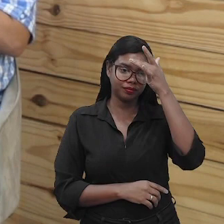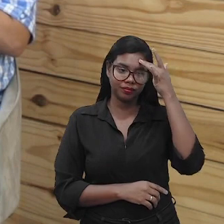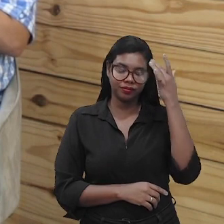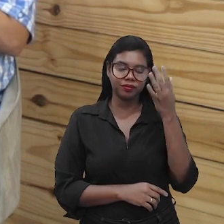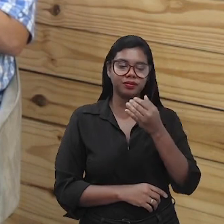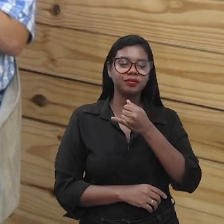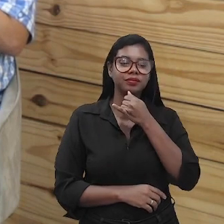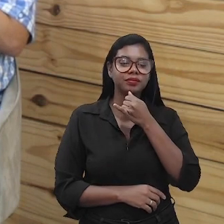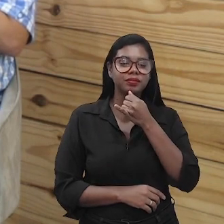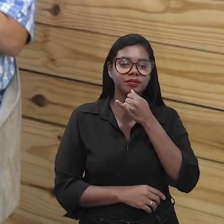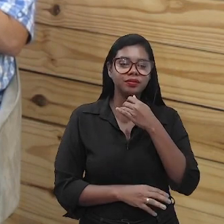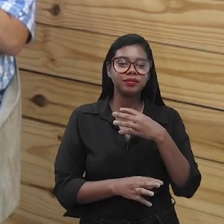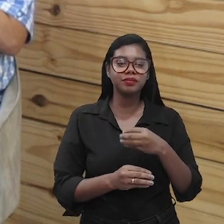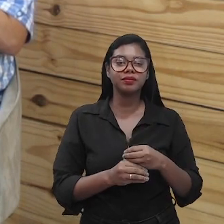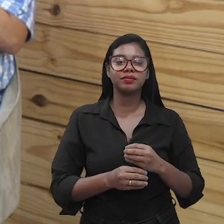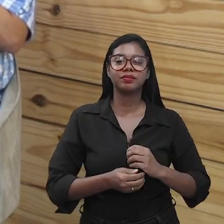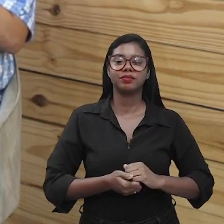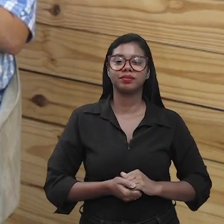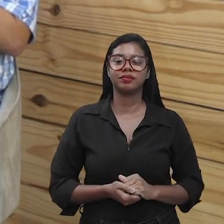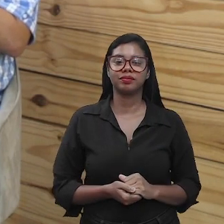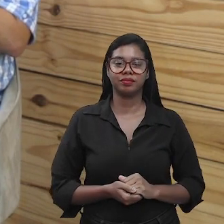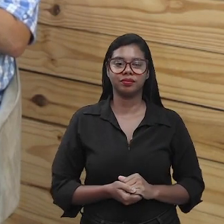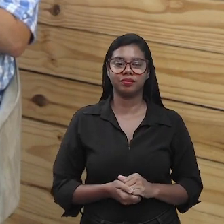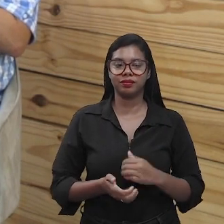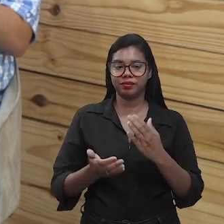lá, o fato de o livro ter